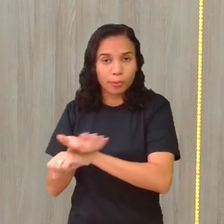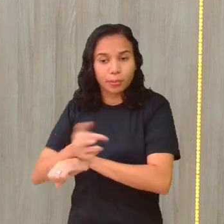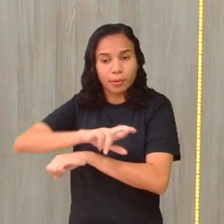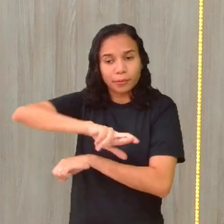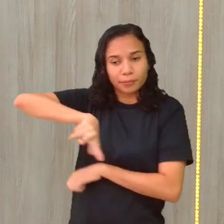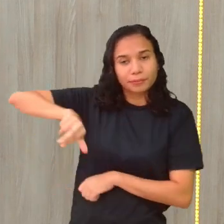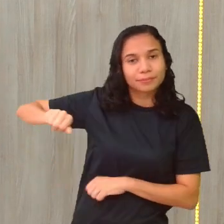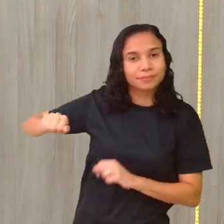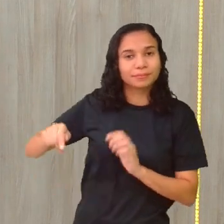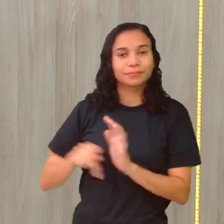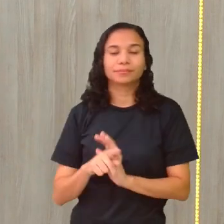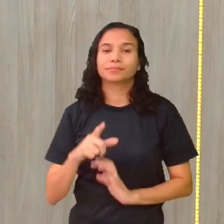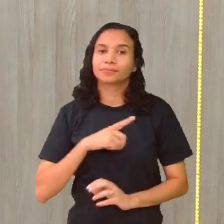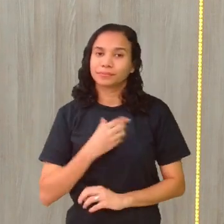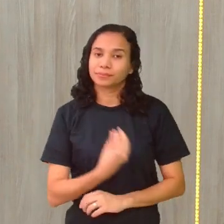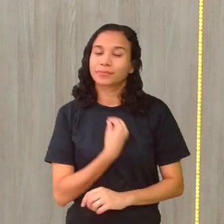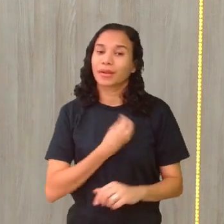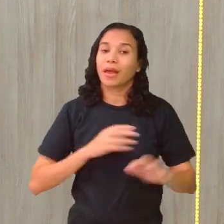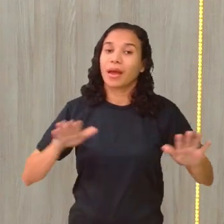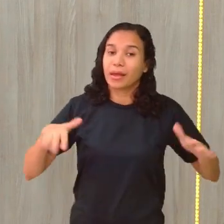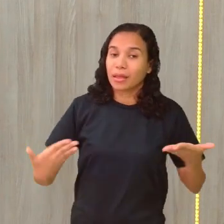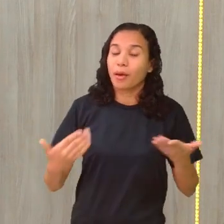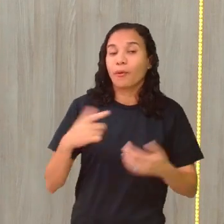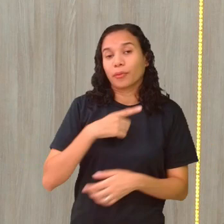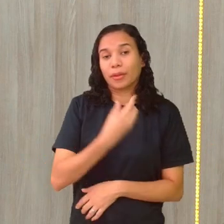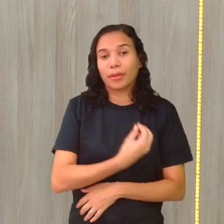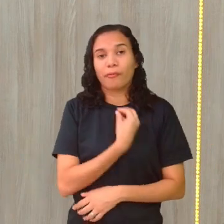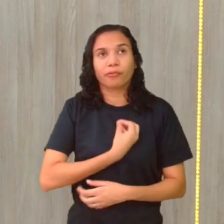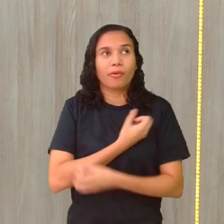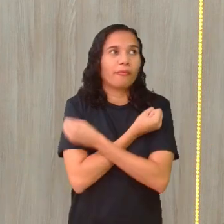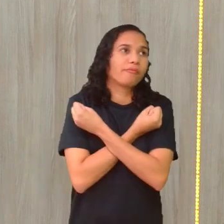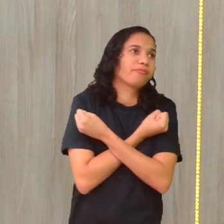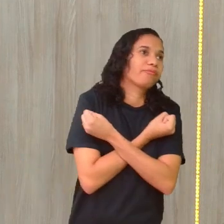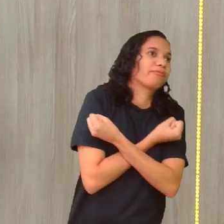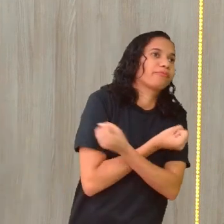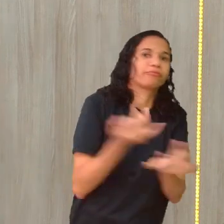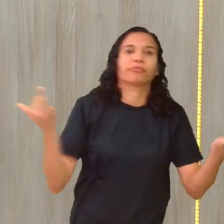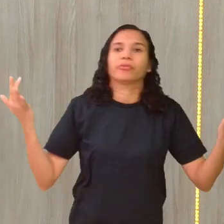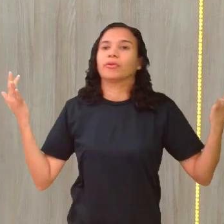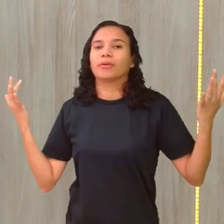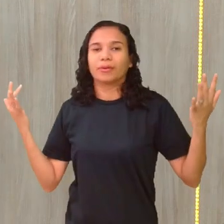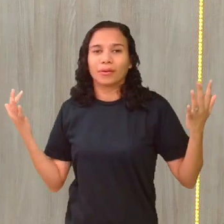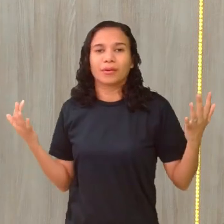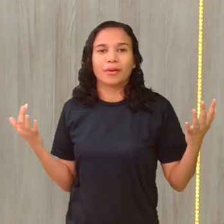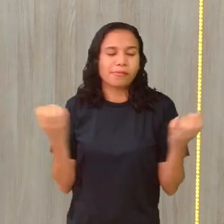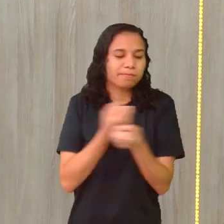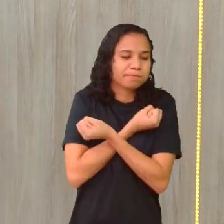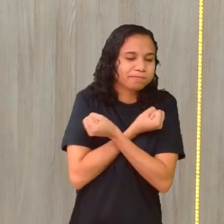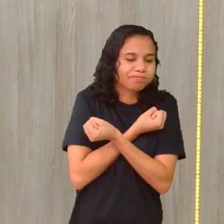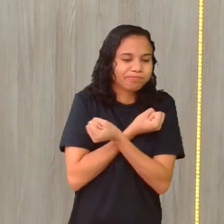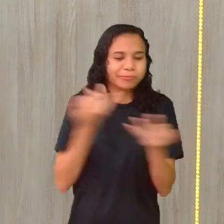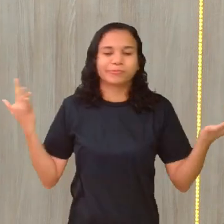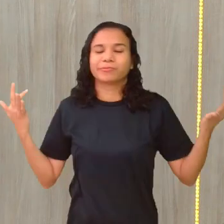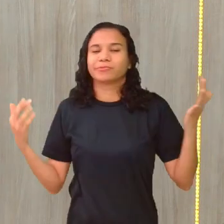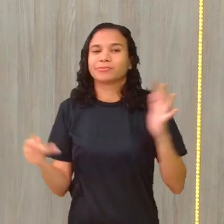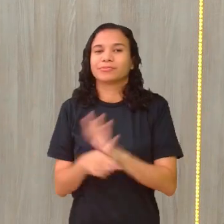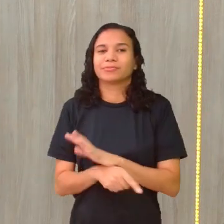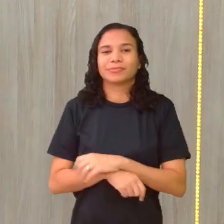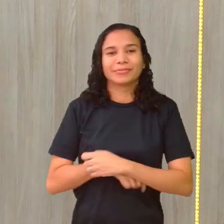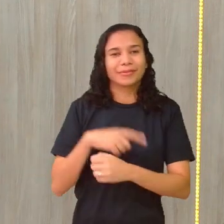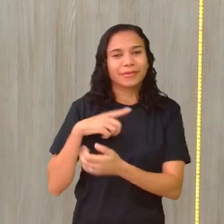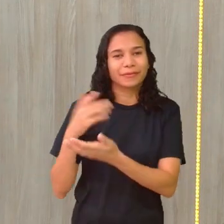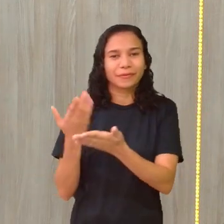componentes curriculares. Então, vocês têm aí uma vasta, né, quantidade